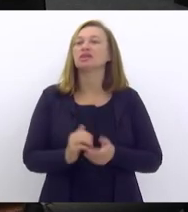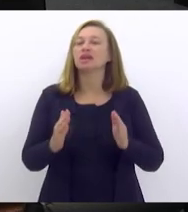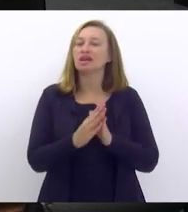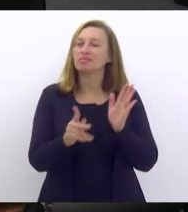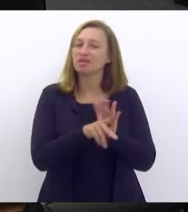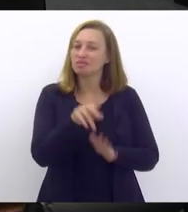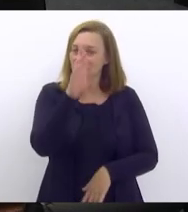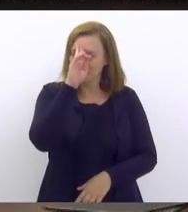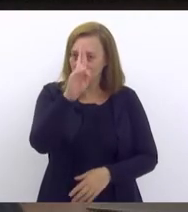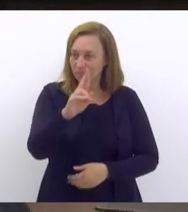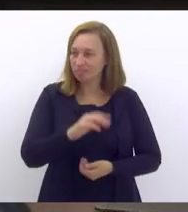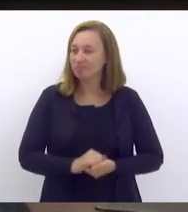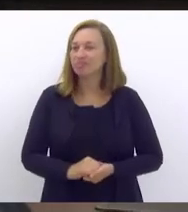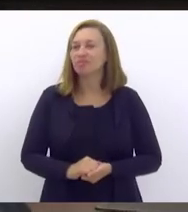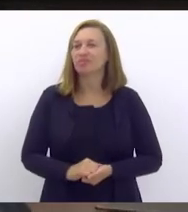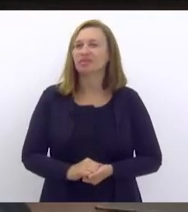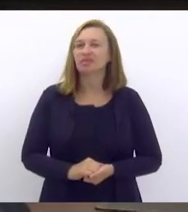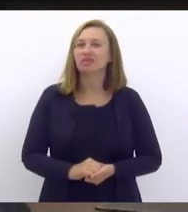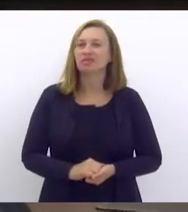senhor.